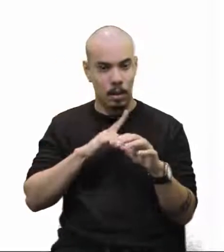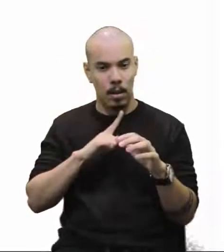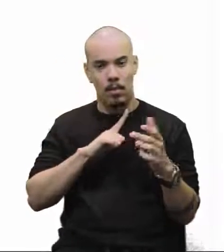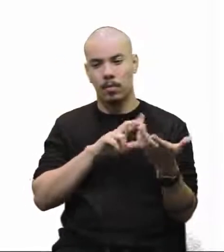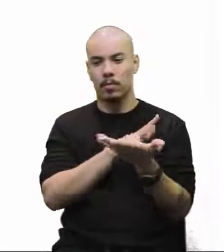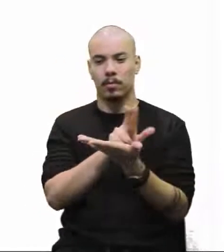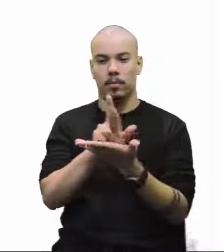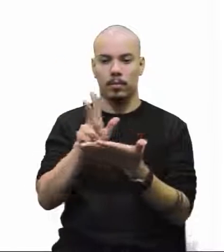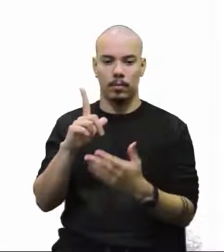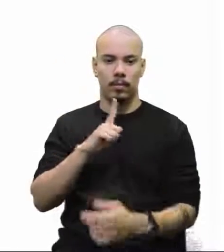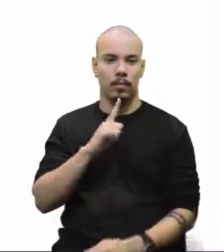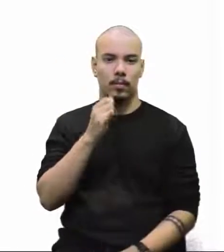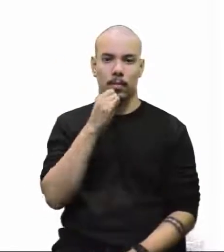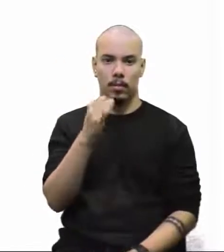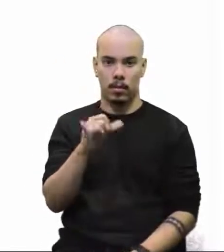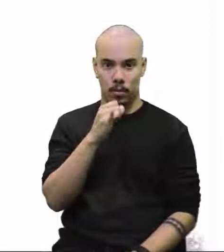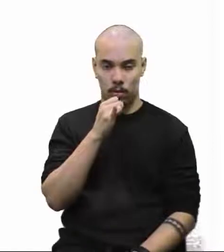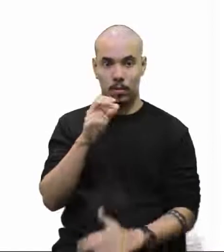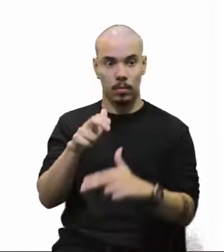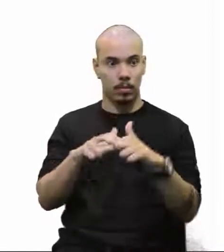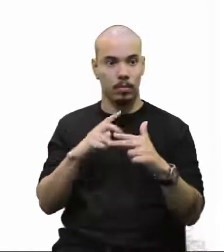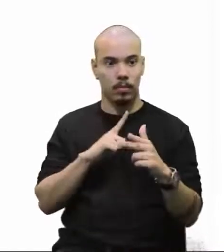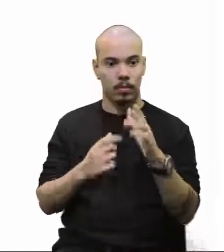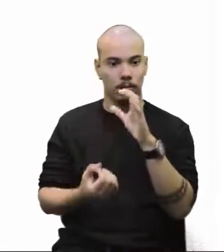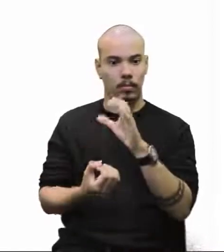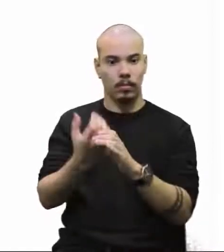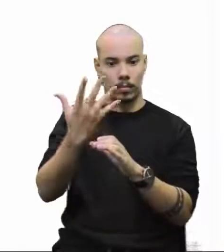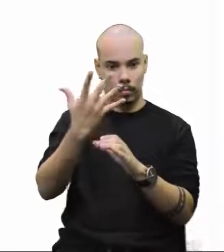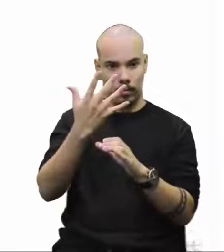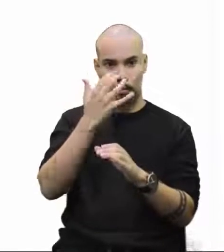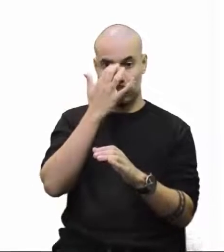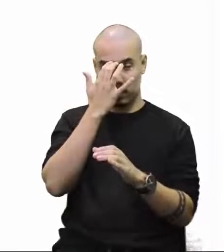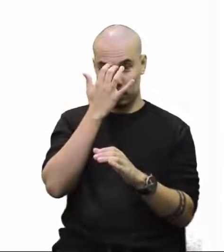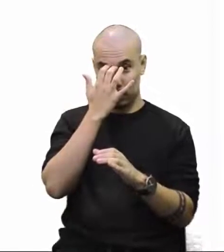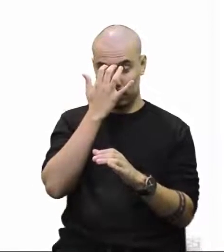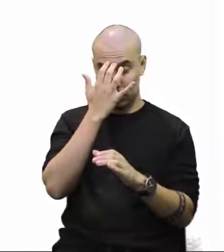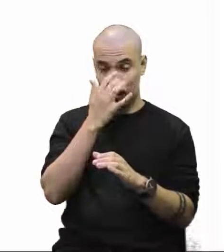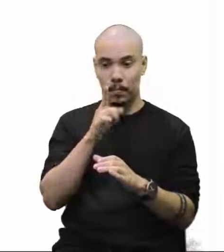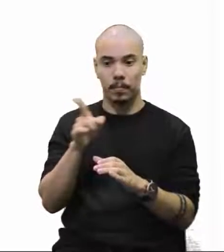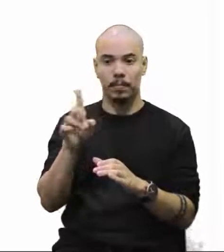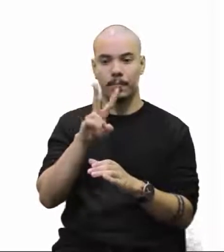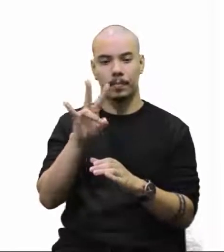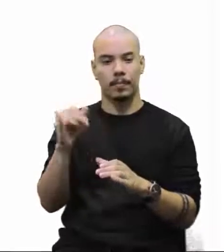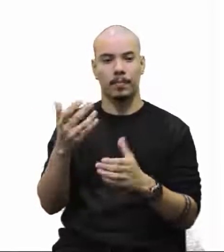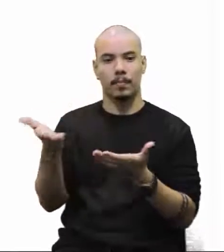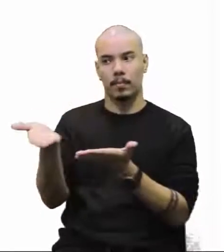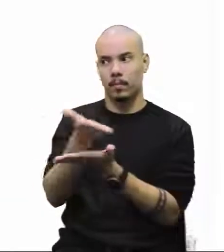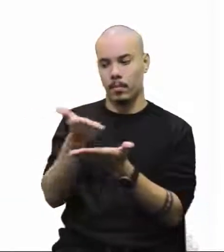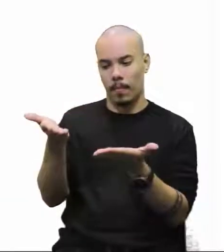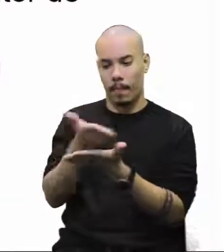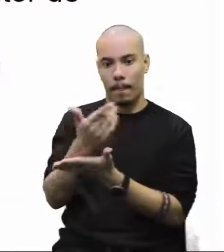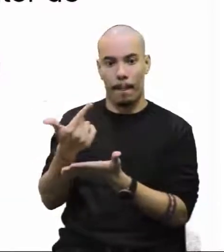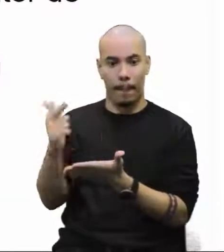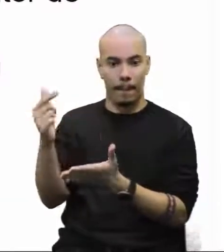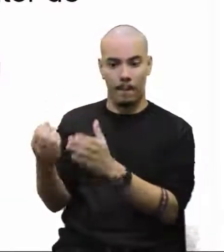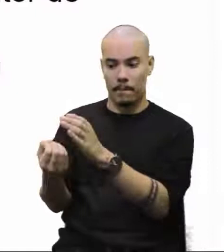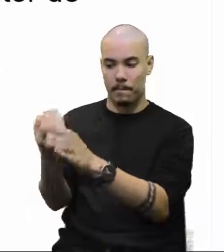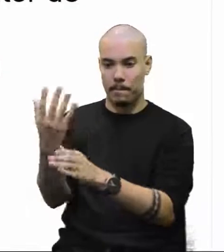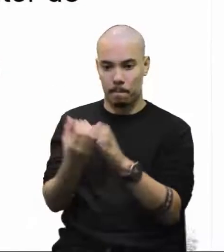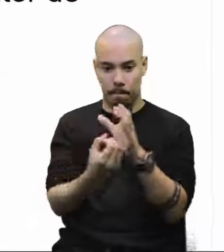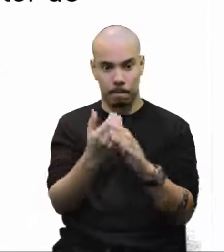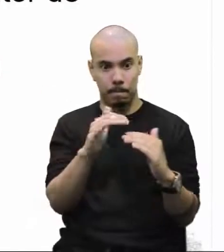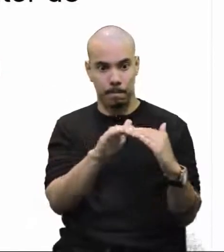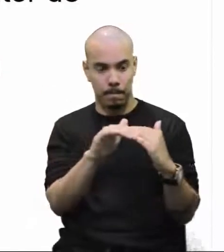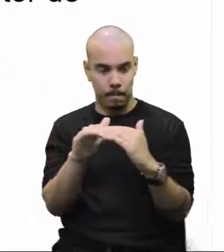é corrente elétrica. Então, gera um campo. E esse campo magnético vai interagir com outro campo magnético uniforme que